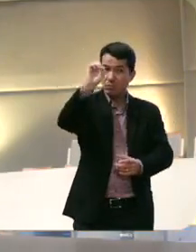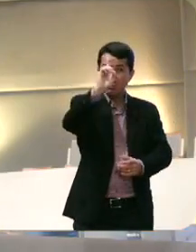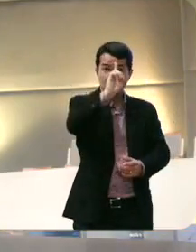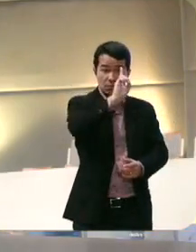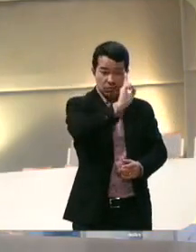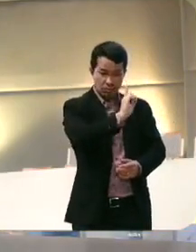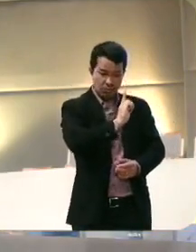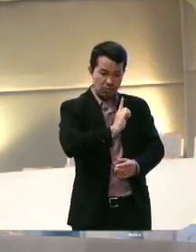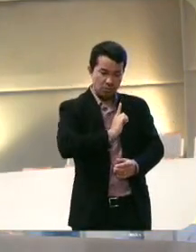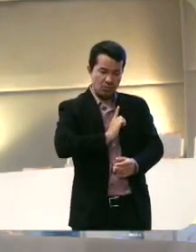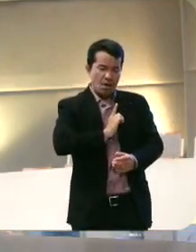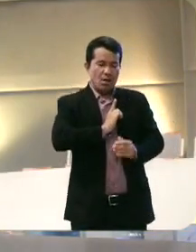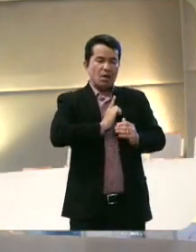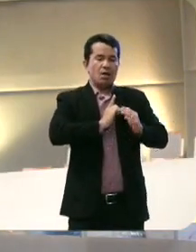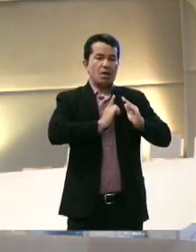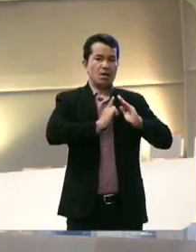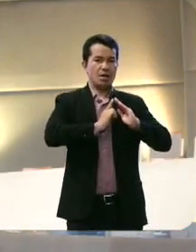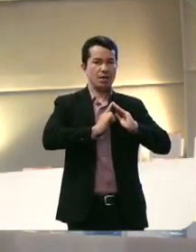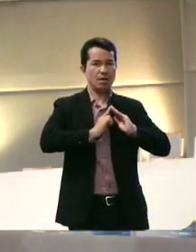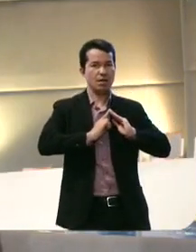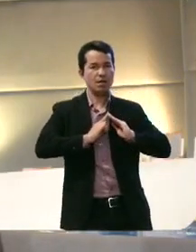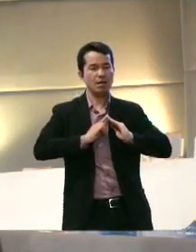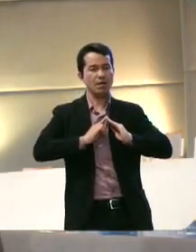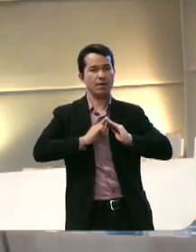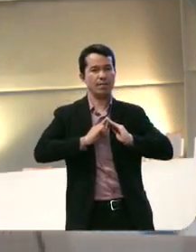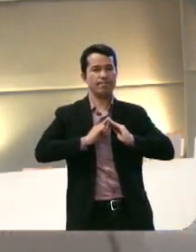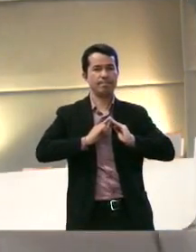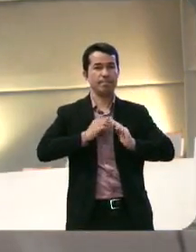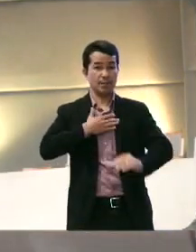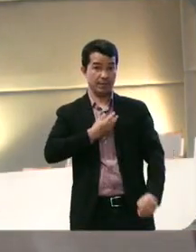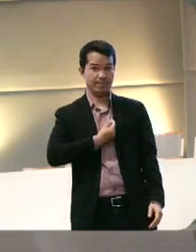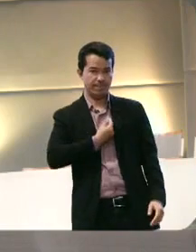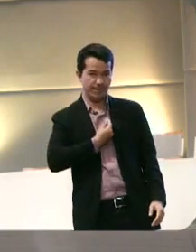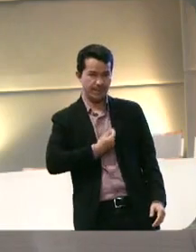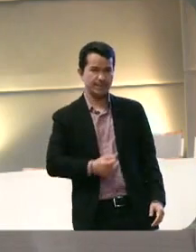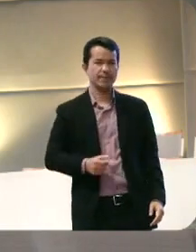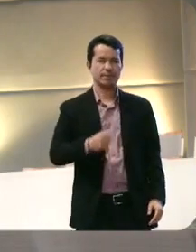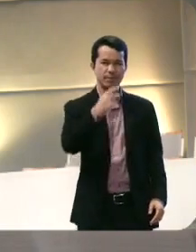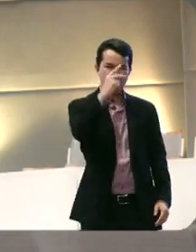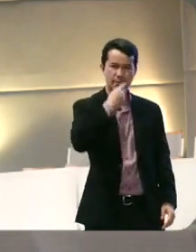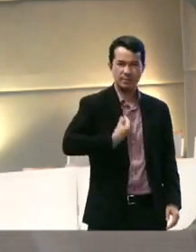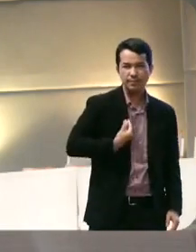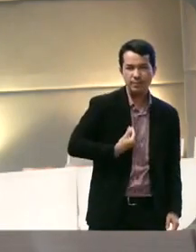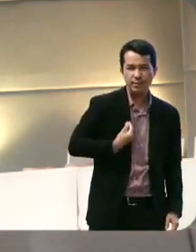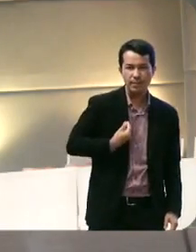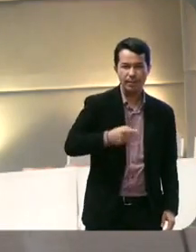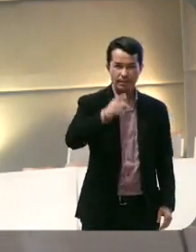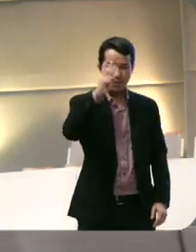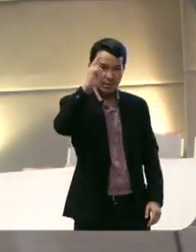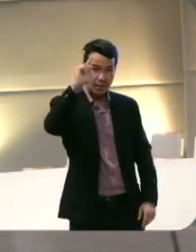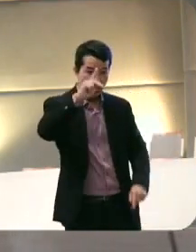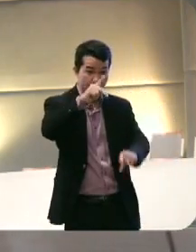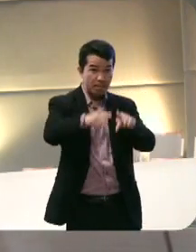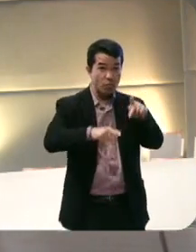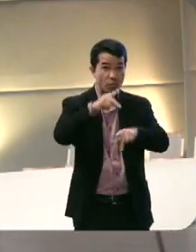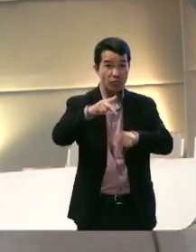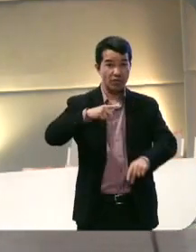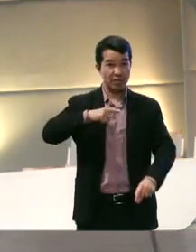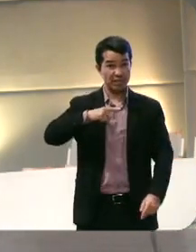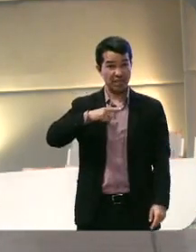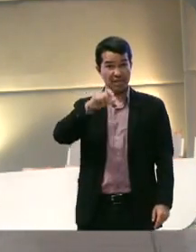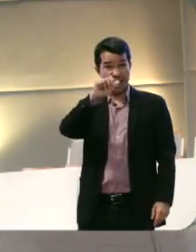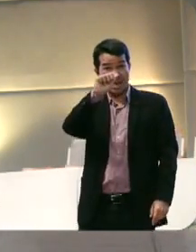povo. Quando eles constroem o bezerro de ouro, Arão termina de preparar. Sabe como eles chamam o bezerro